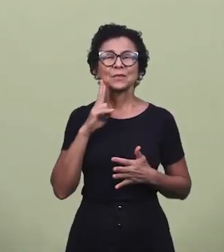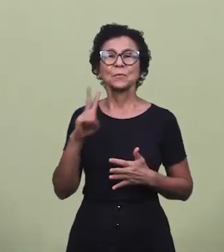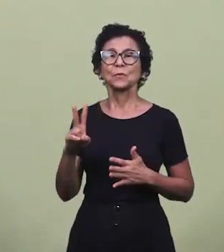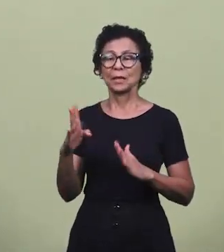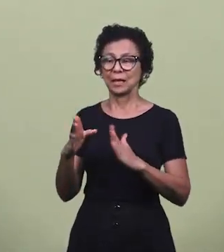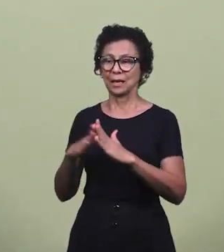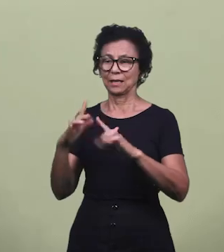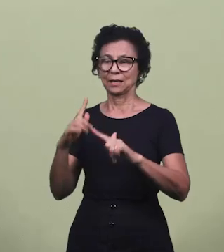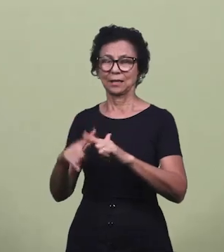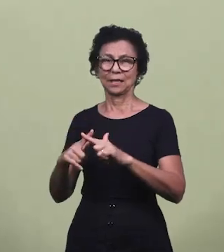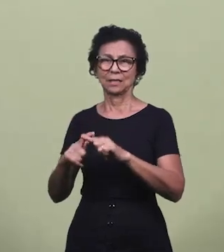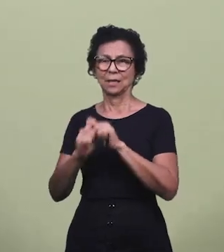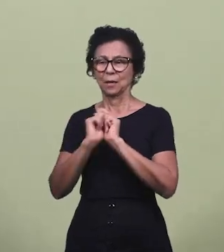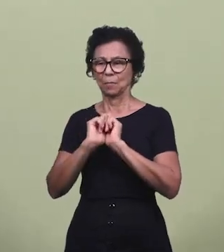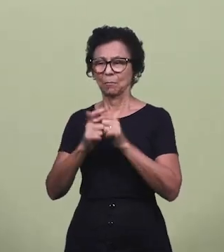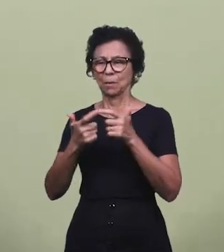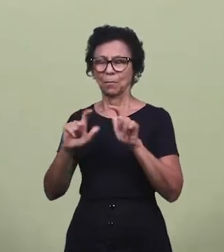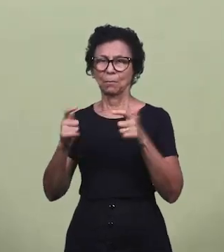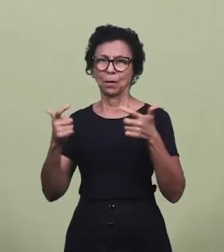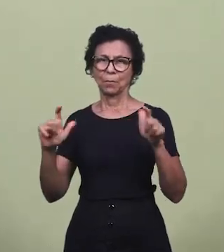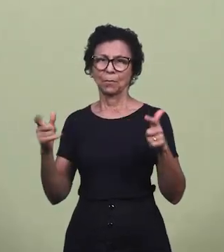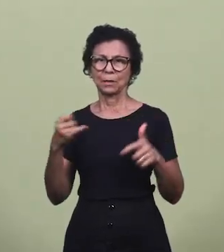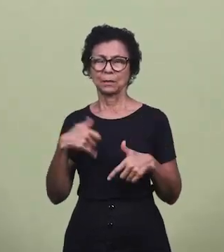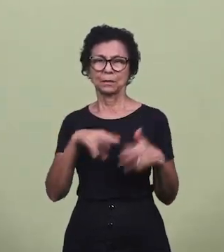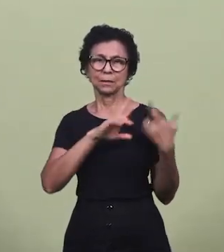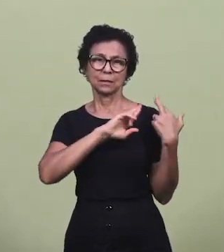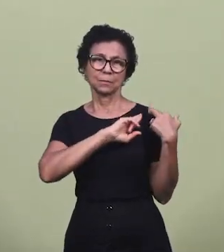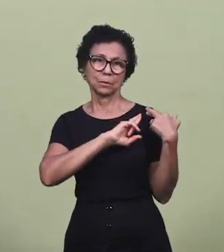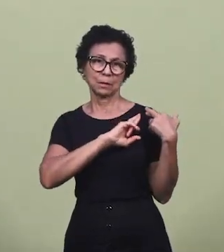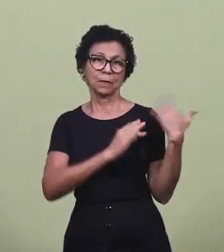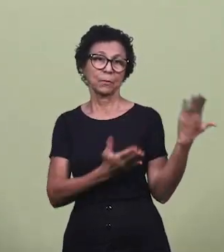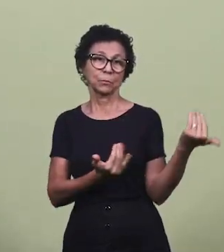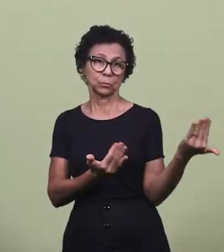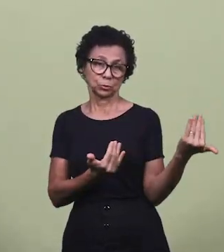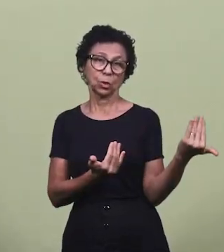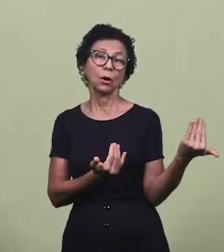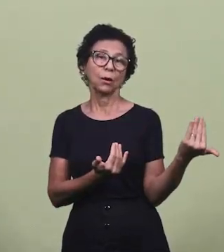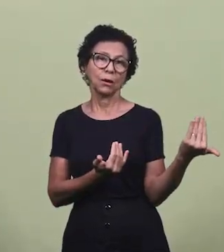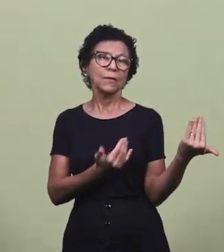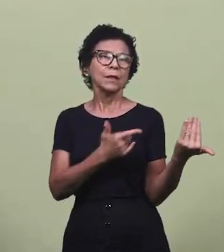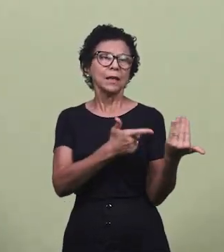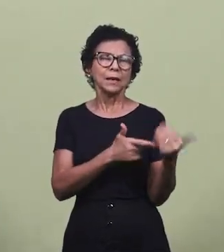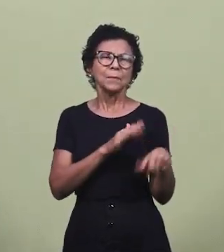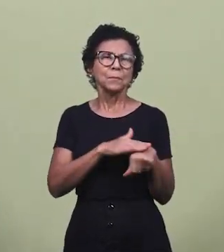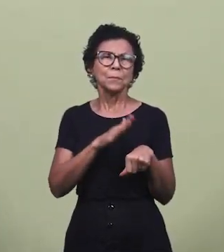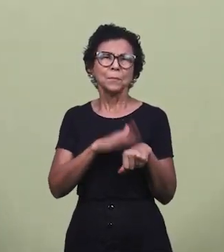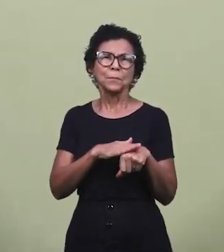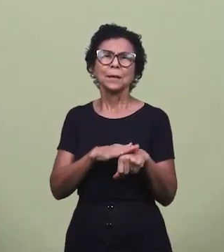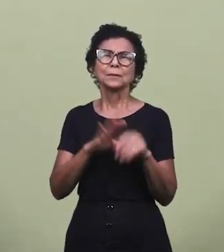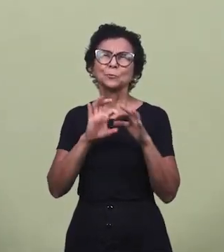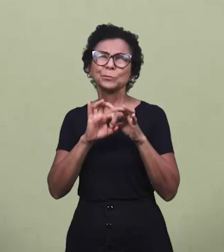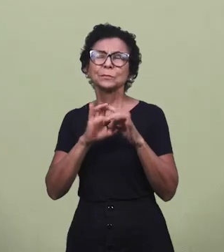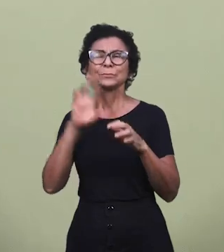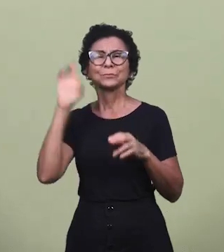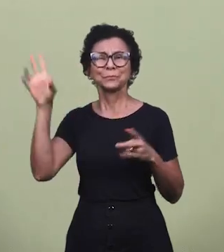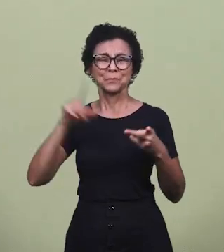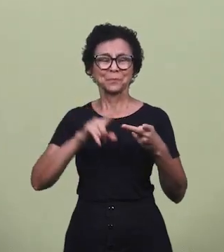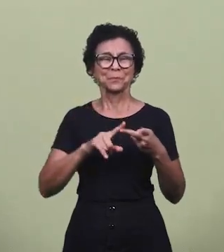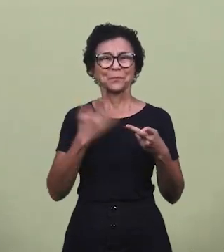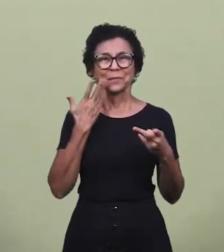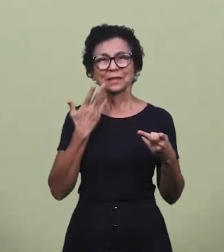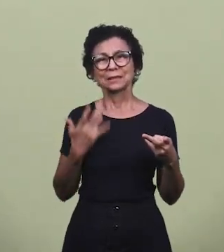crescer, seja se você estiver à frente de jovens, os jovens querendo mais da presença do Senhor, as